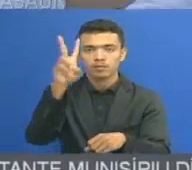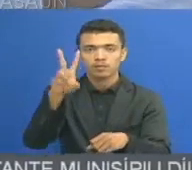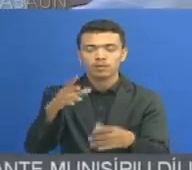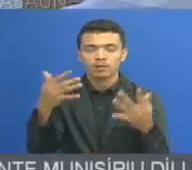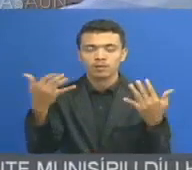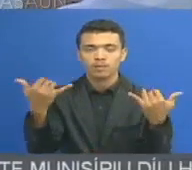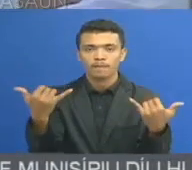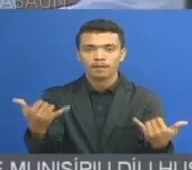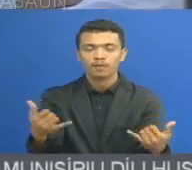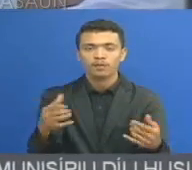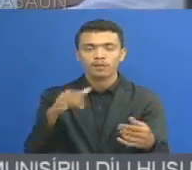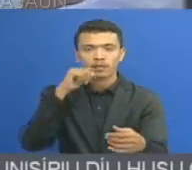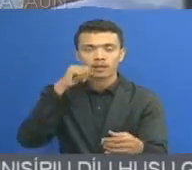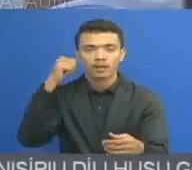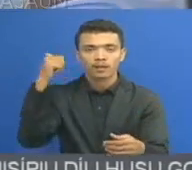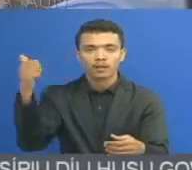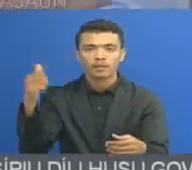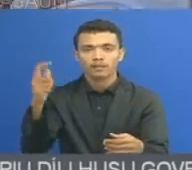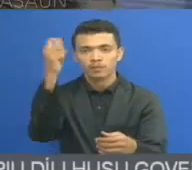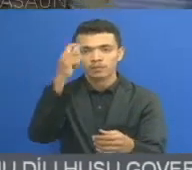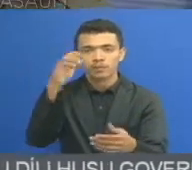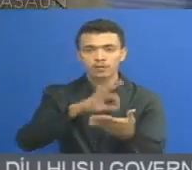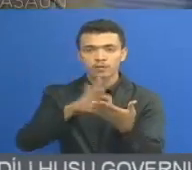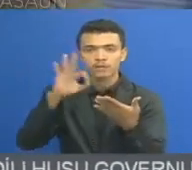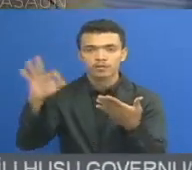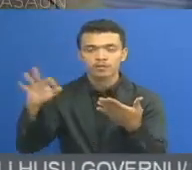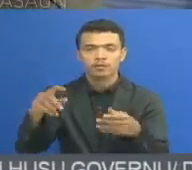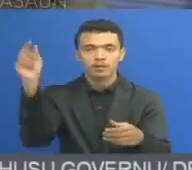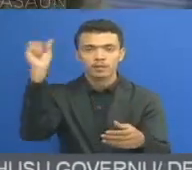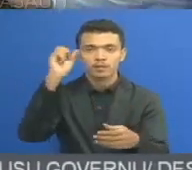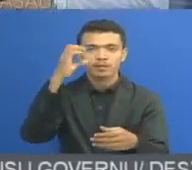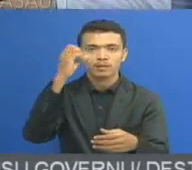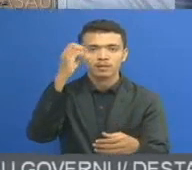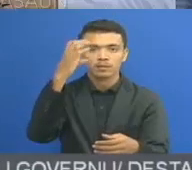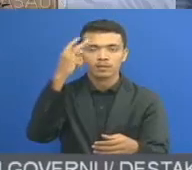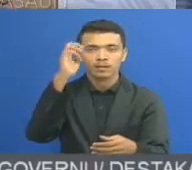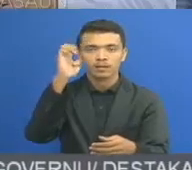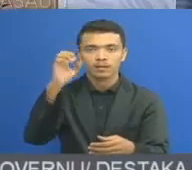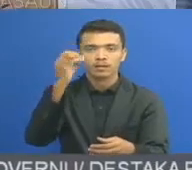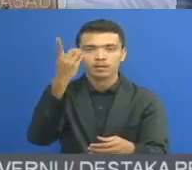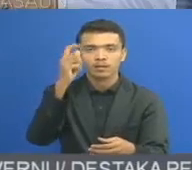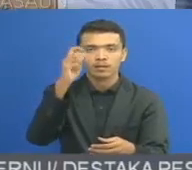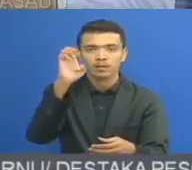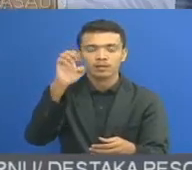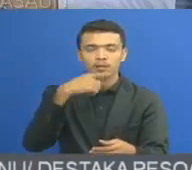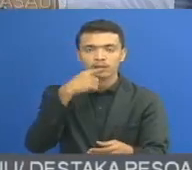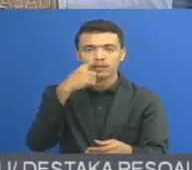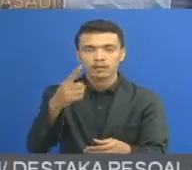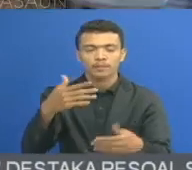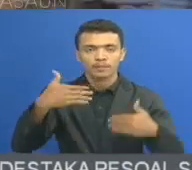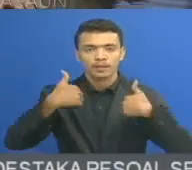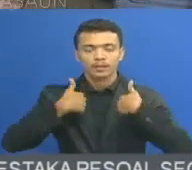hoje, suraba, to terça-feira. Secretária CNE, comissária Odete Maria Belo Hateteng.